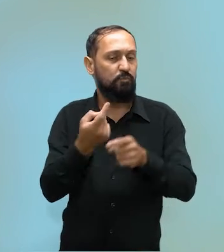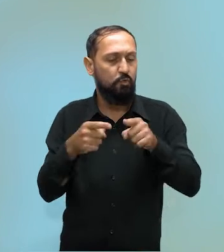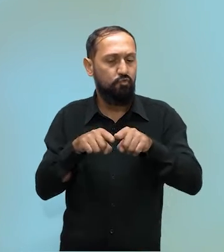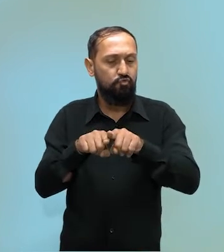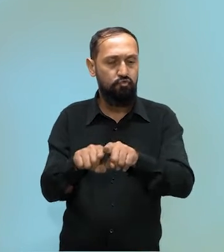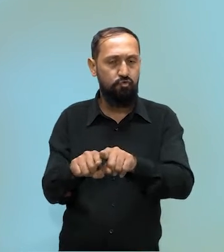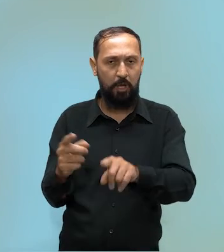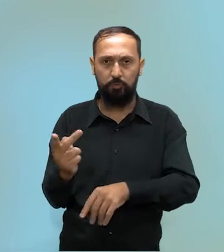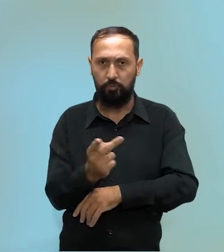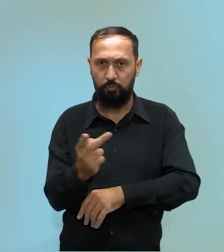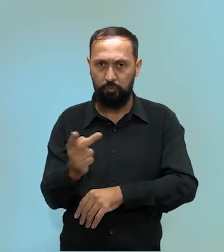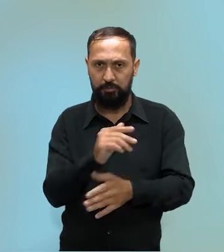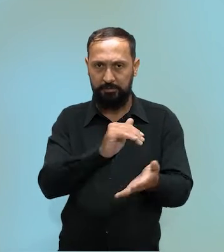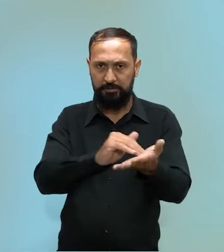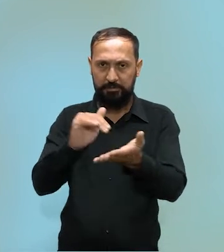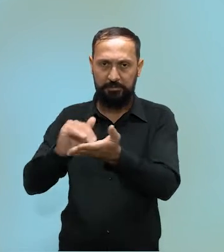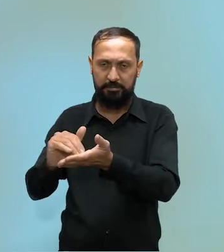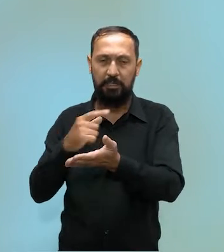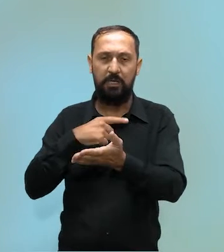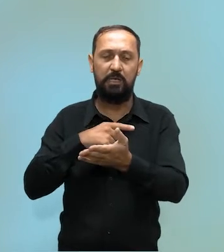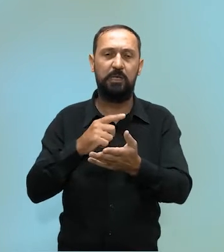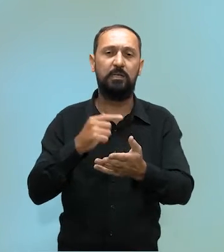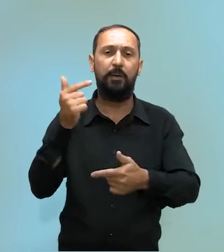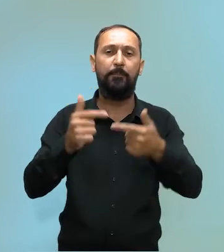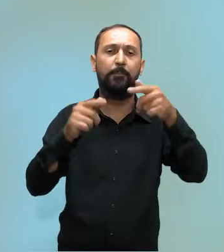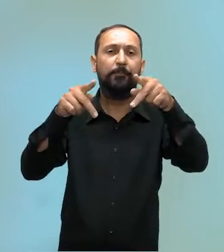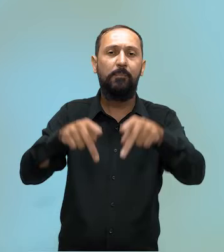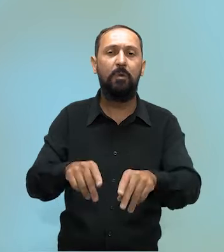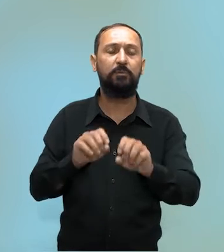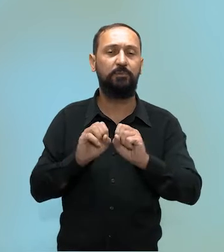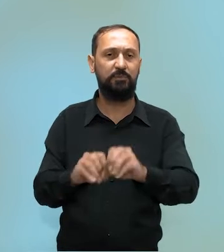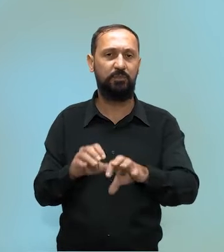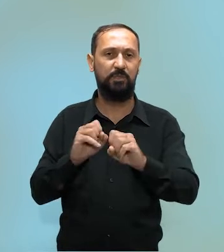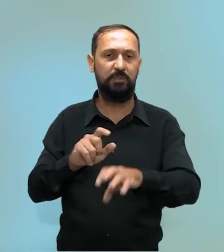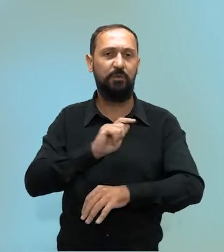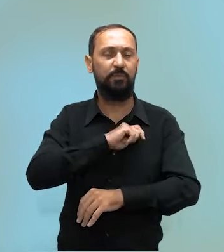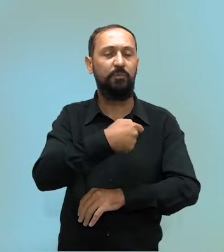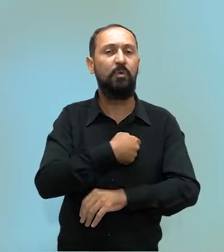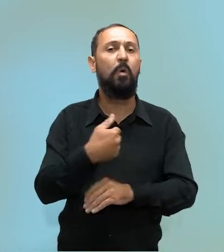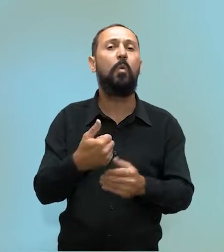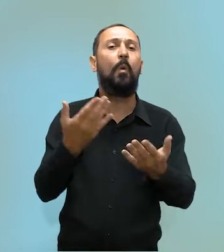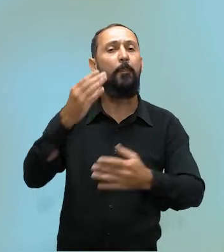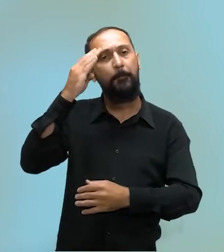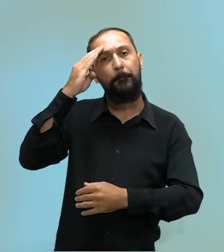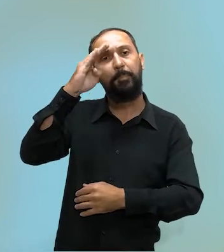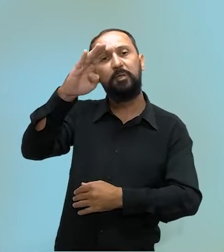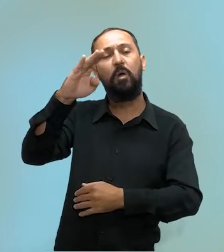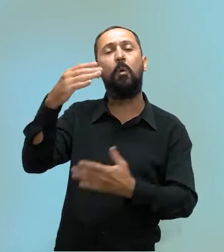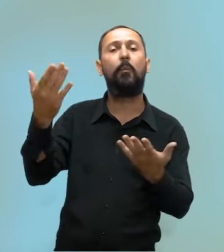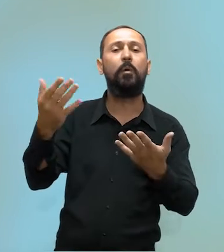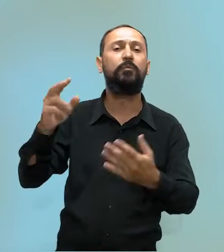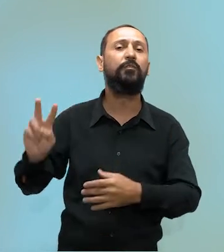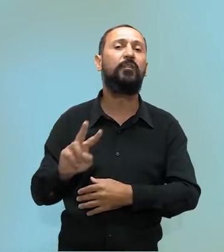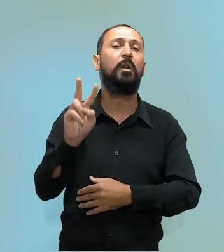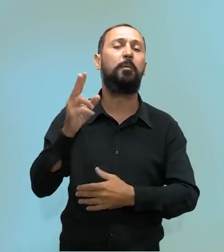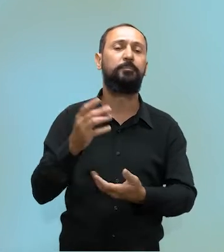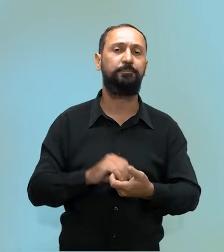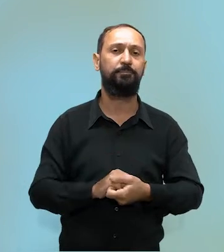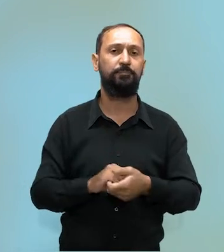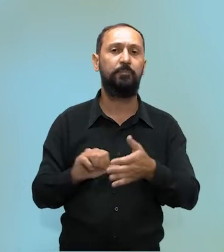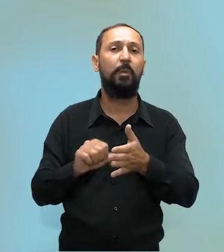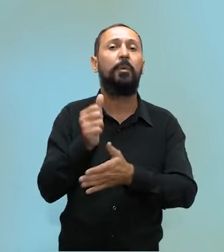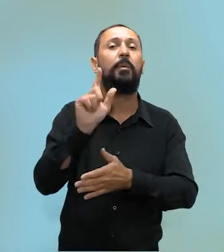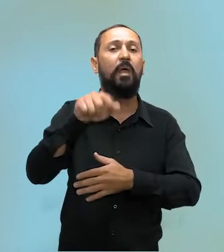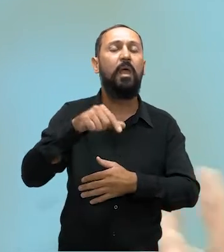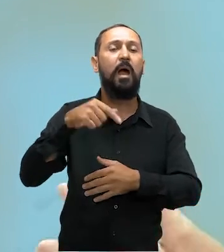fizeram, né, em parceria, as 2 secretarias, essa política pública de educação fiscal com quais princípios, com quais valores?